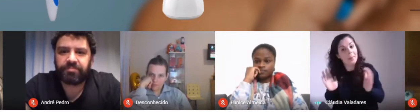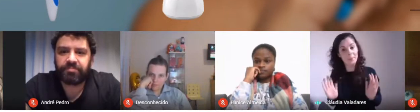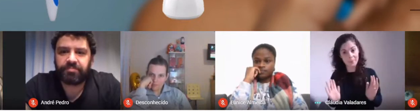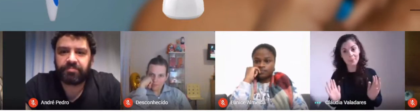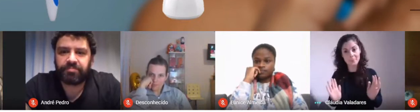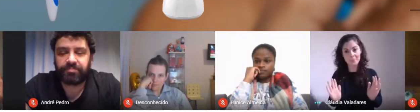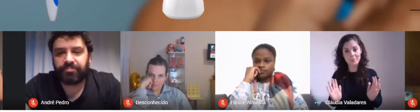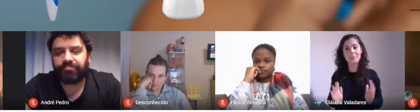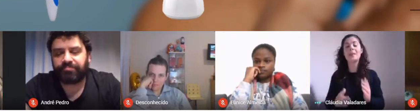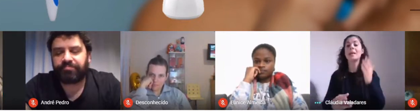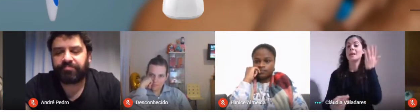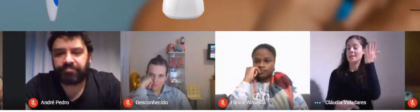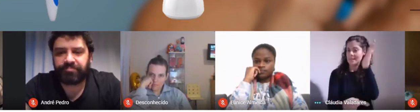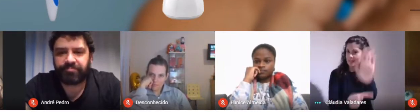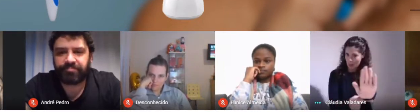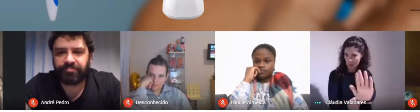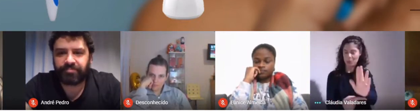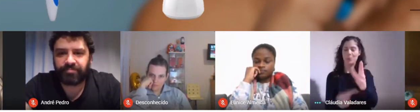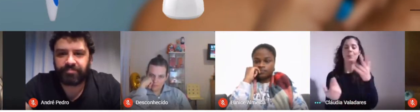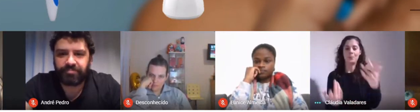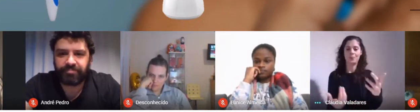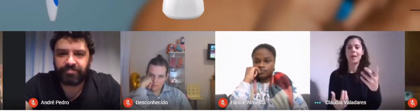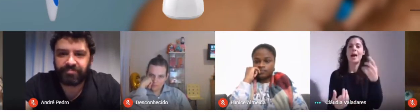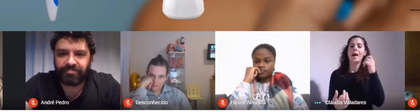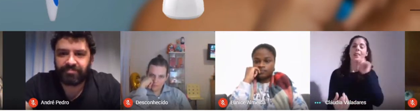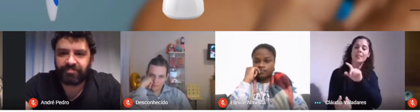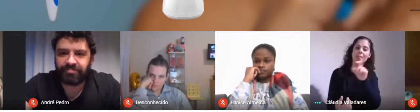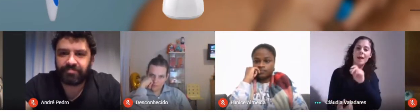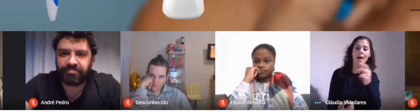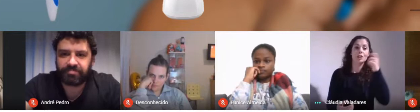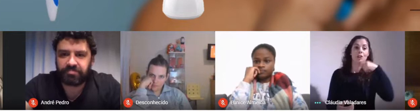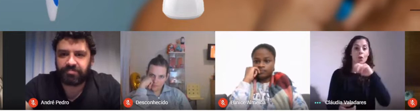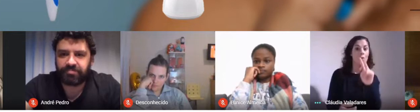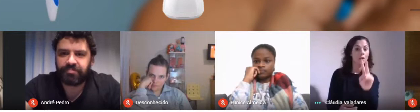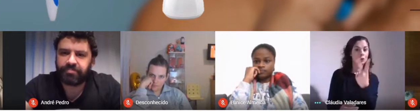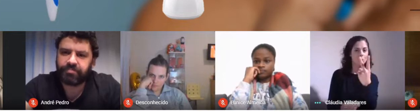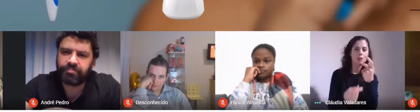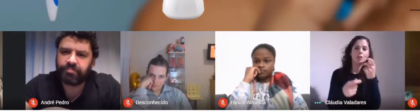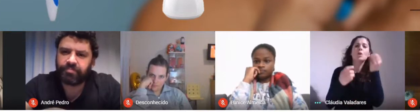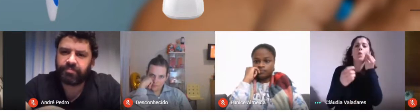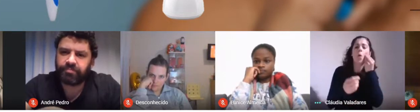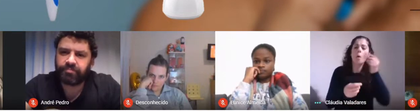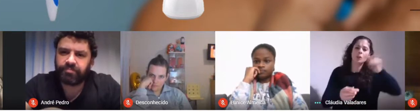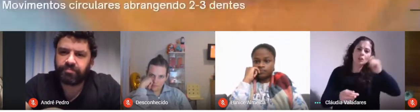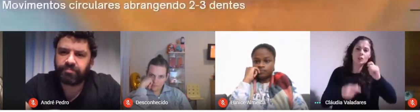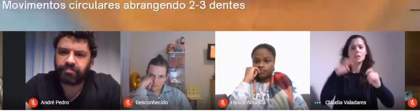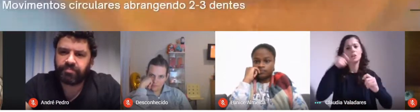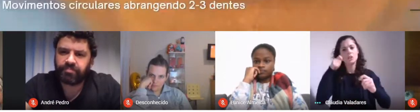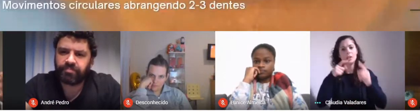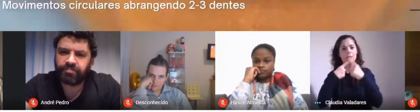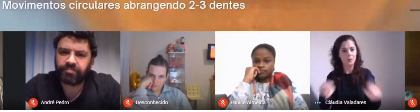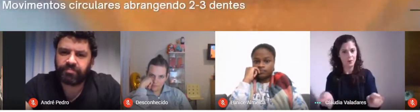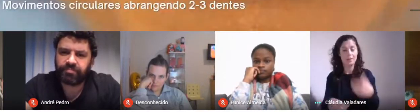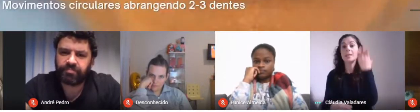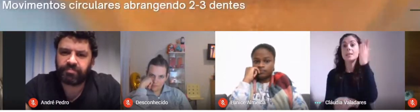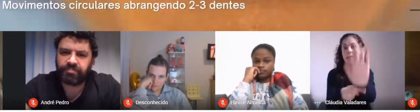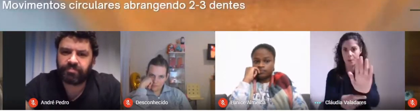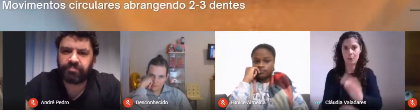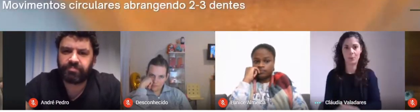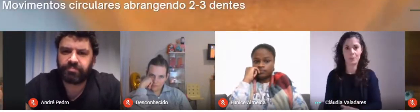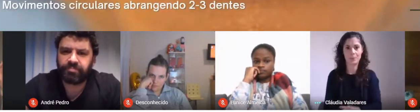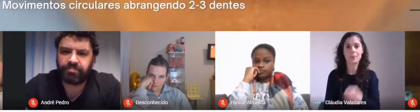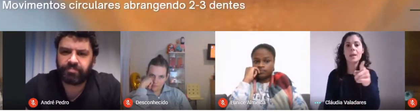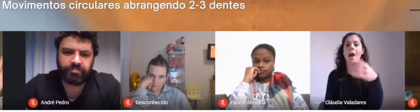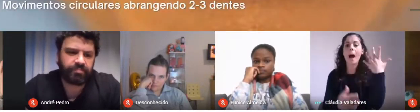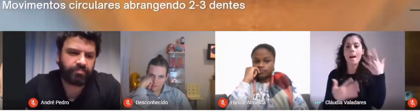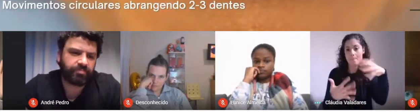No entanto, há diferentes formas de as utilizar, que eu vou mostrar aqui mais à frente. Por exemplo, aqui na escovagem